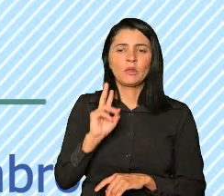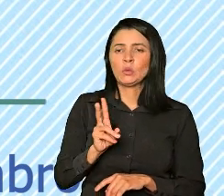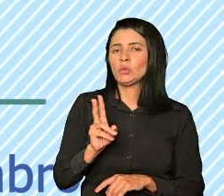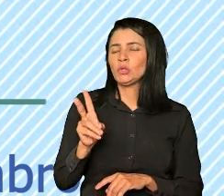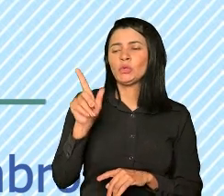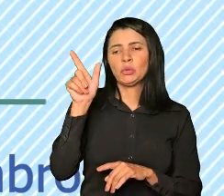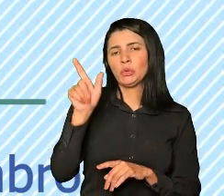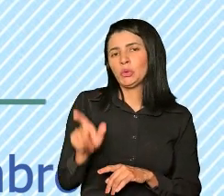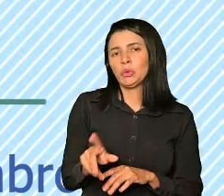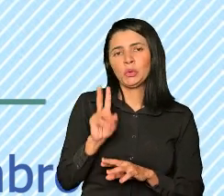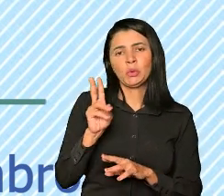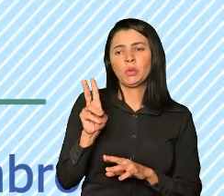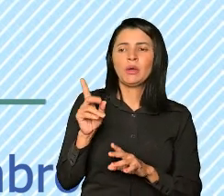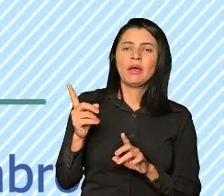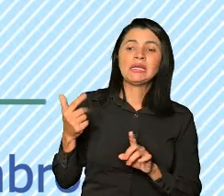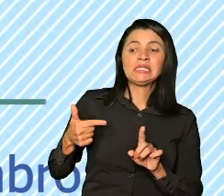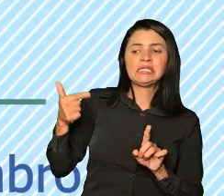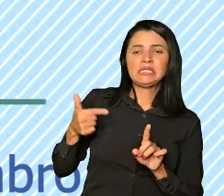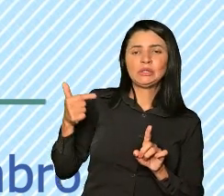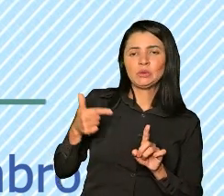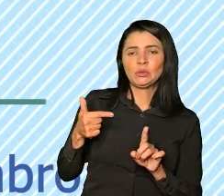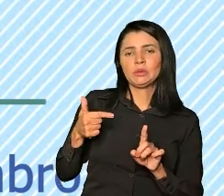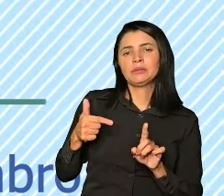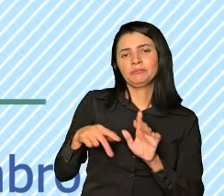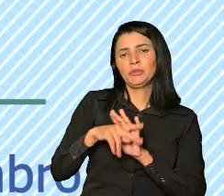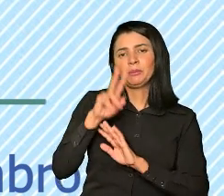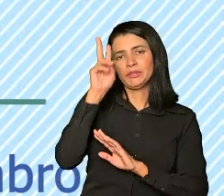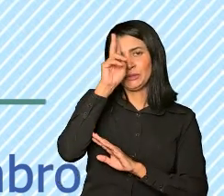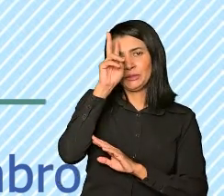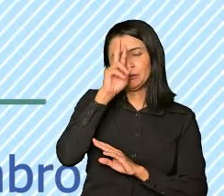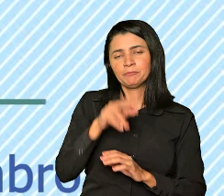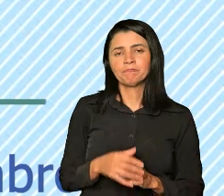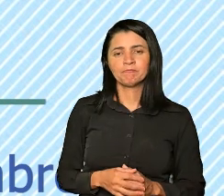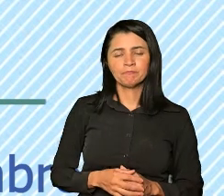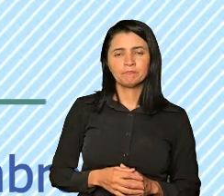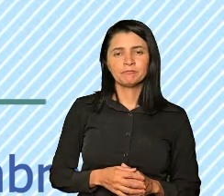como coadjuvantes da história. Passando.